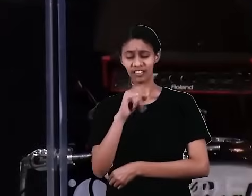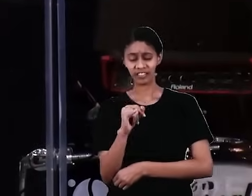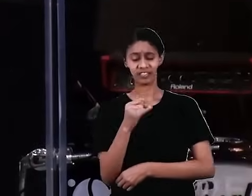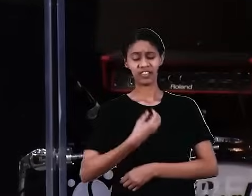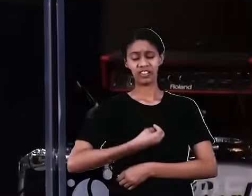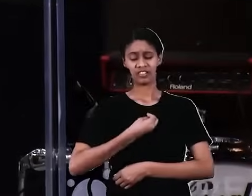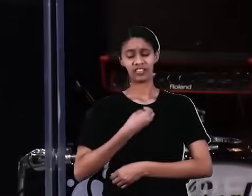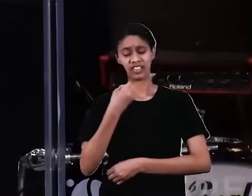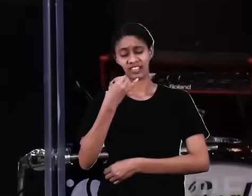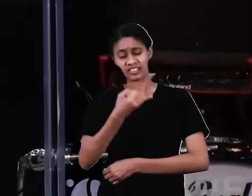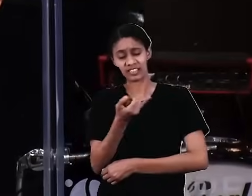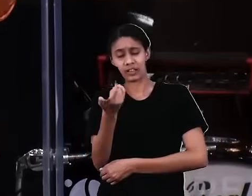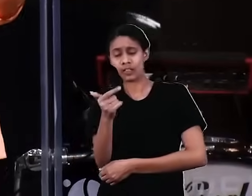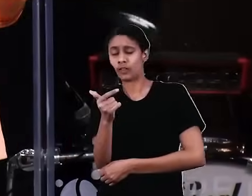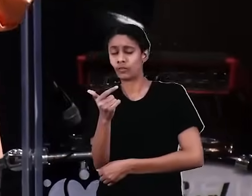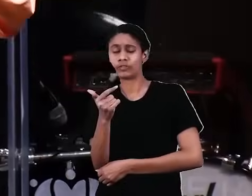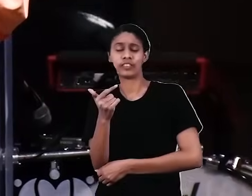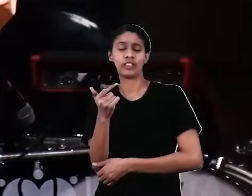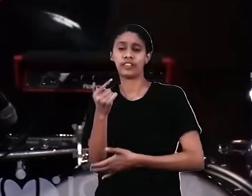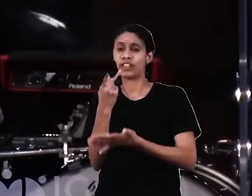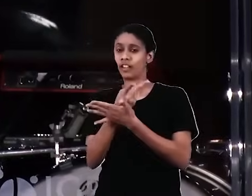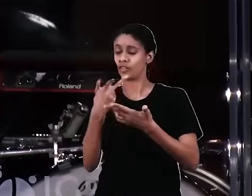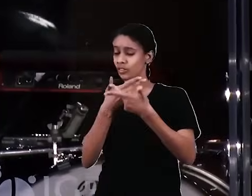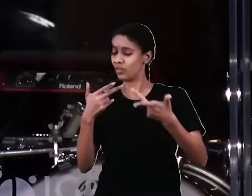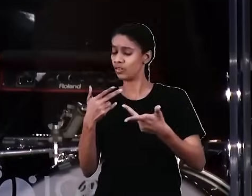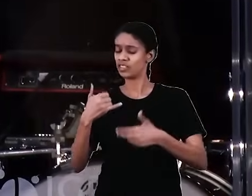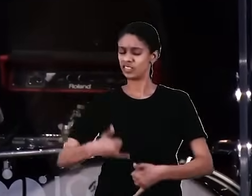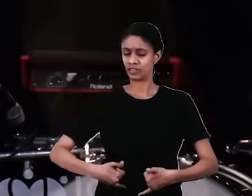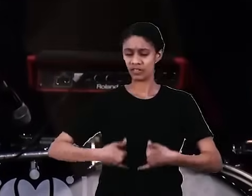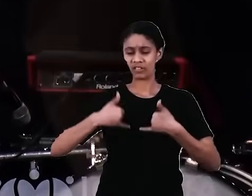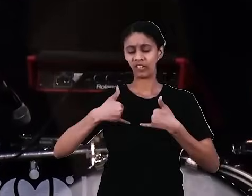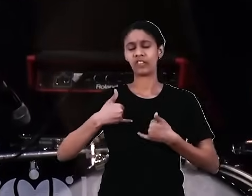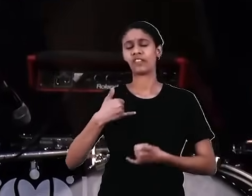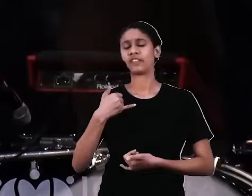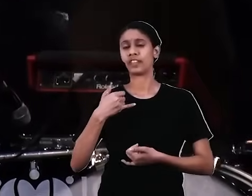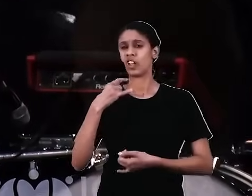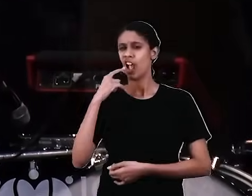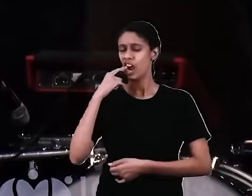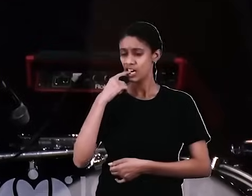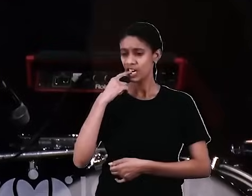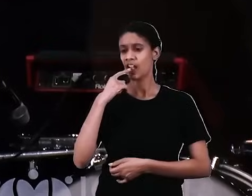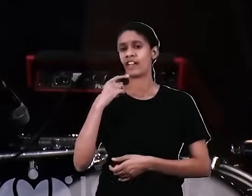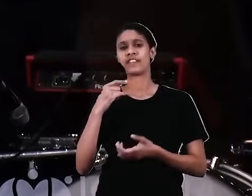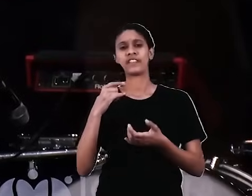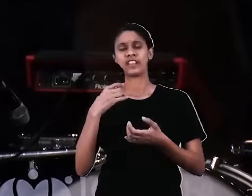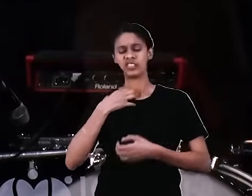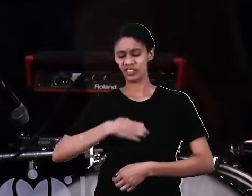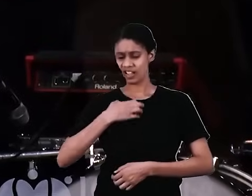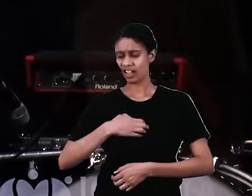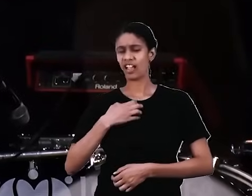duras, agressividade, ódio, inveja, ira e até mesmo